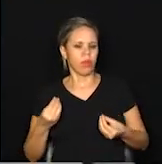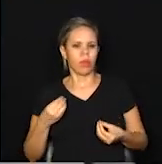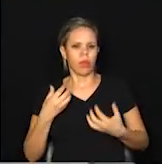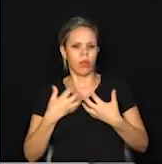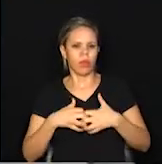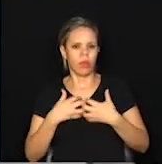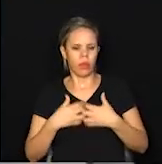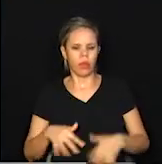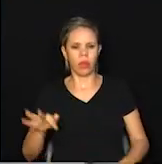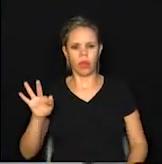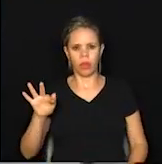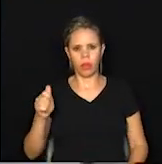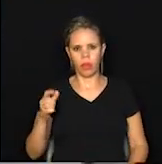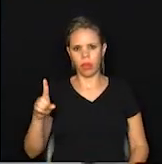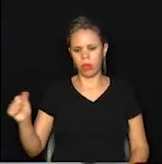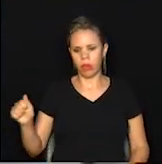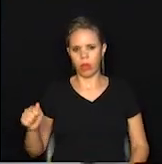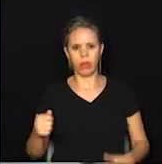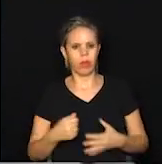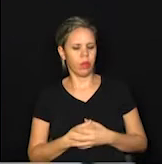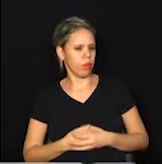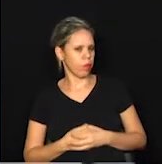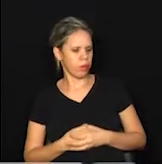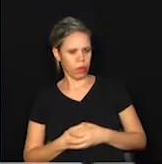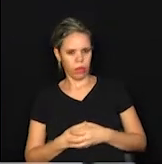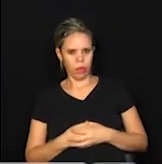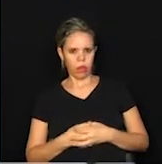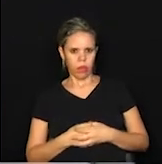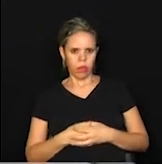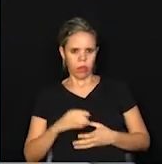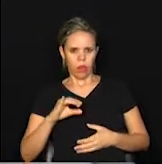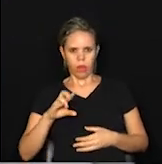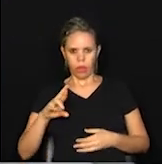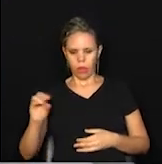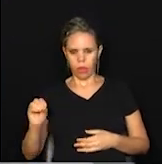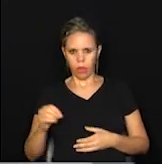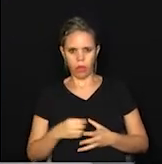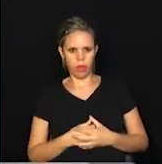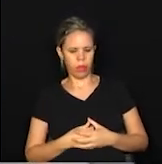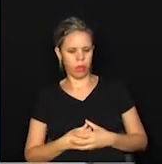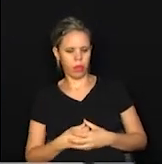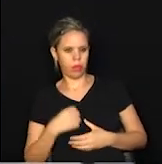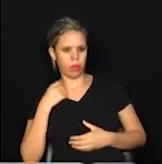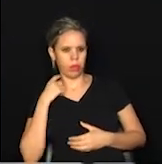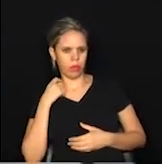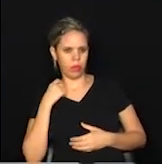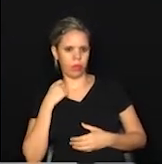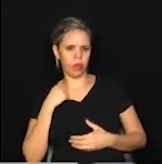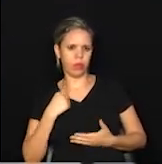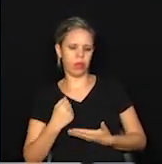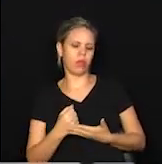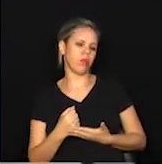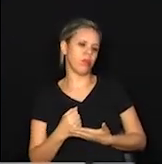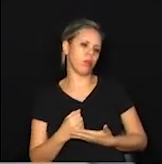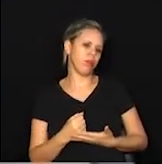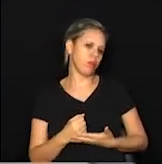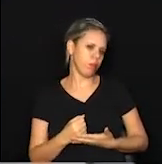do FADA. Então, tanto ele como Cairo Fonseca são aí vinculados à